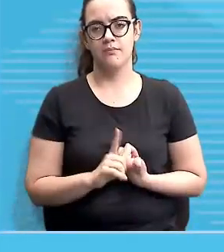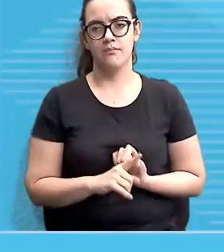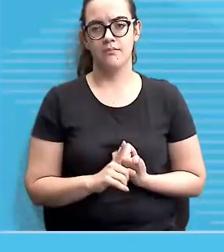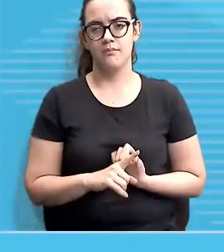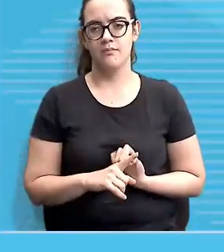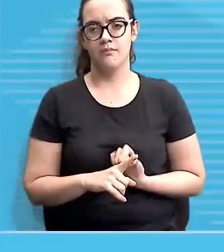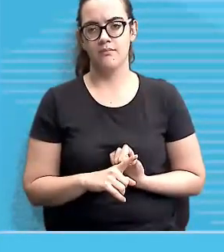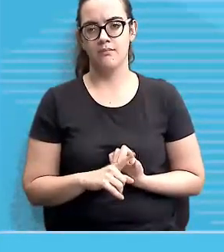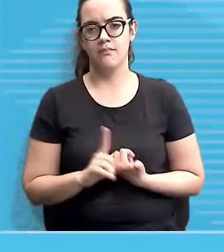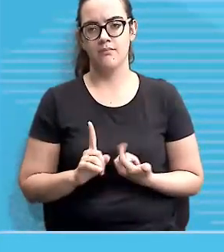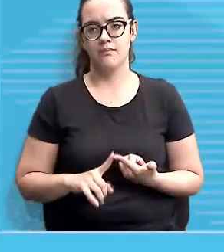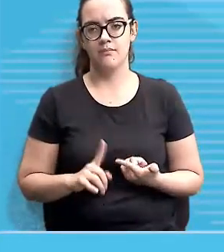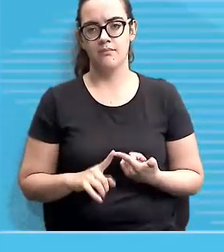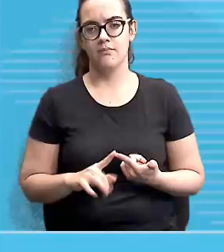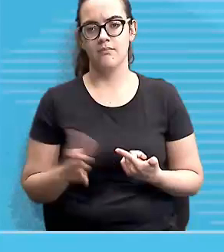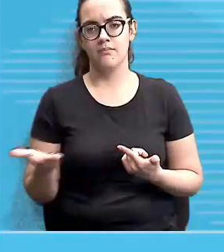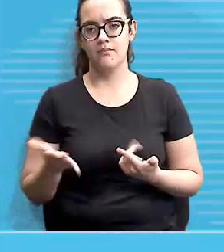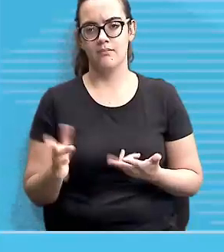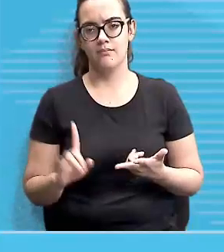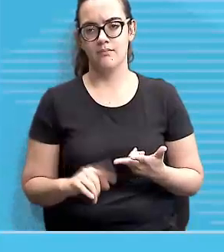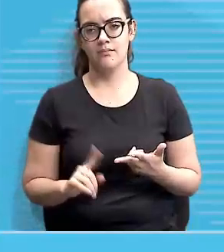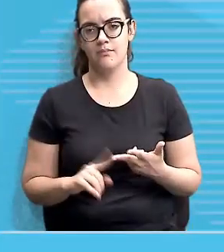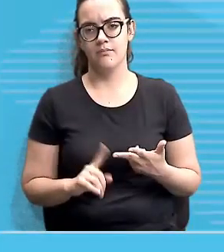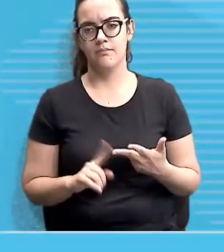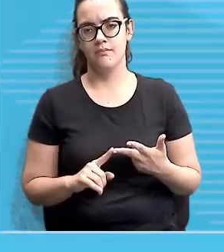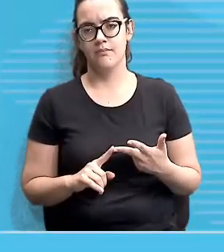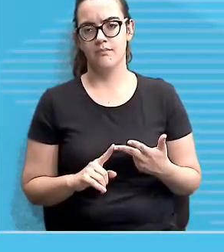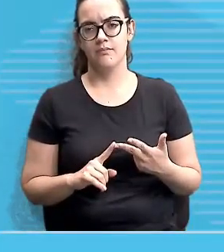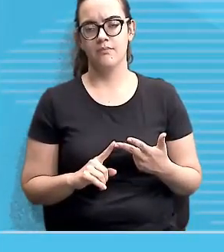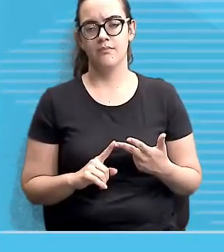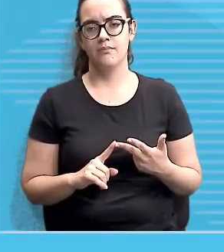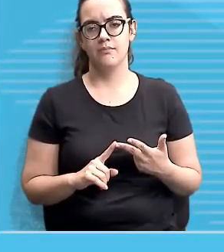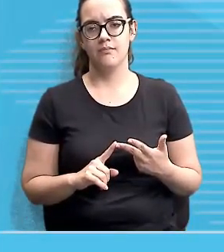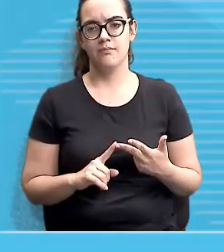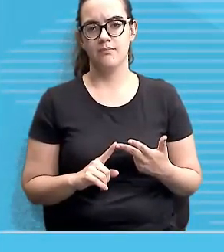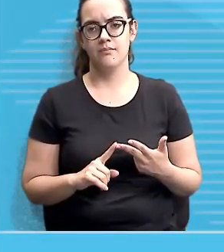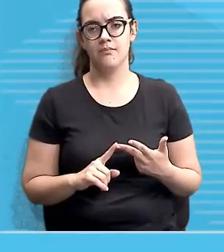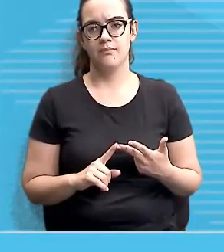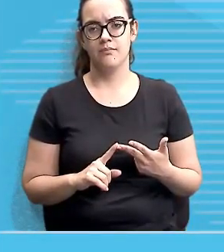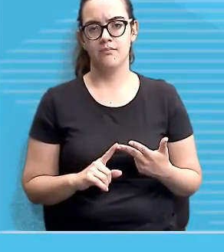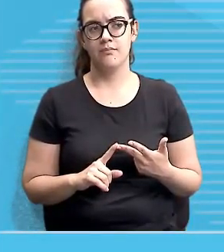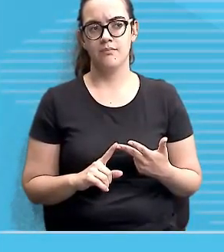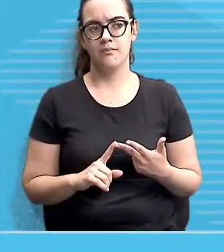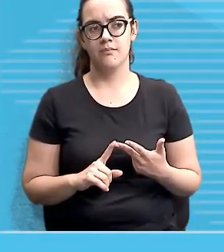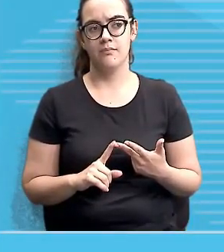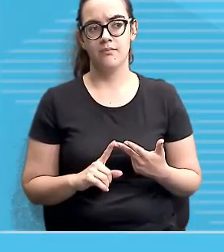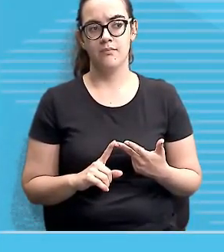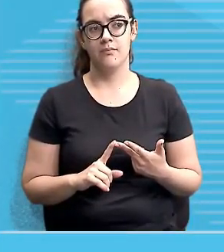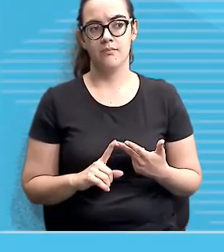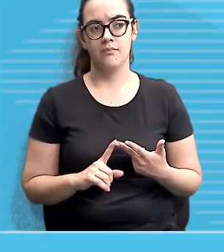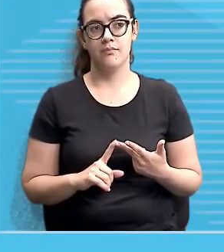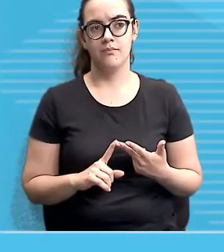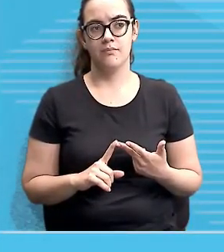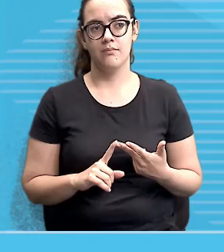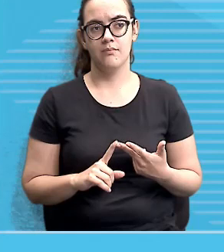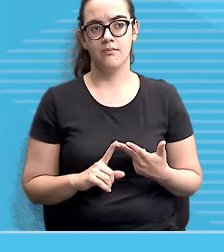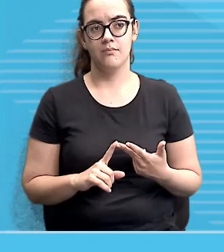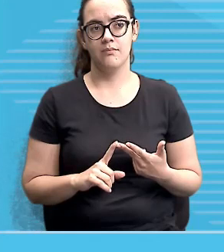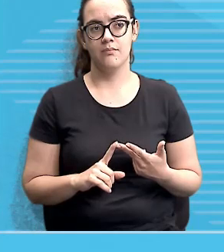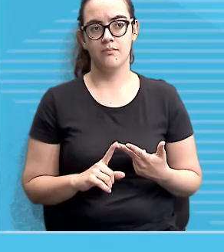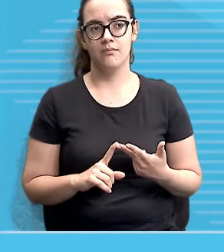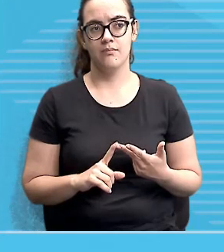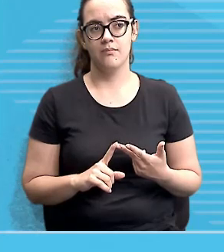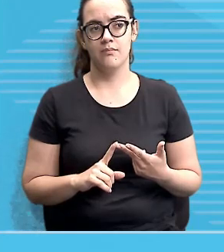e vamos agora para e o cobre oi olha só